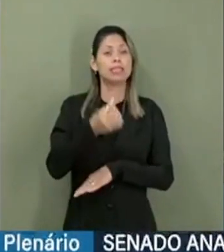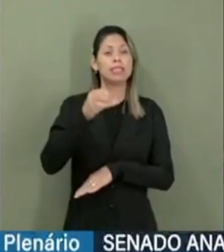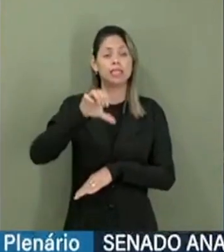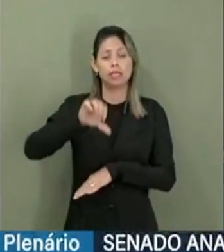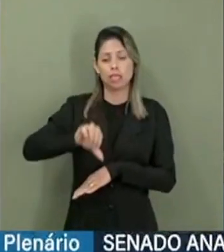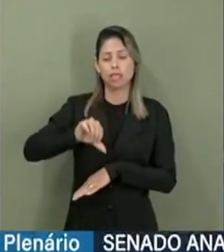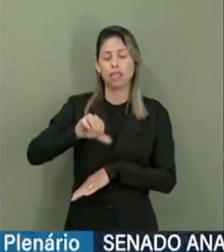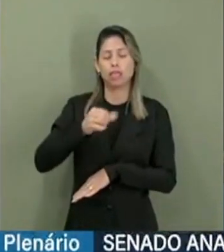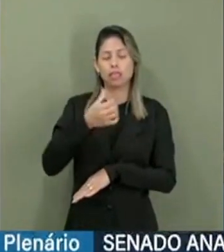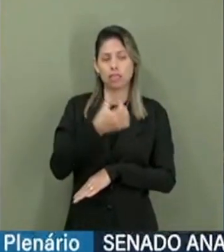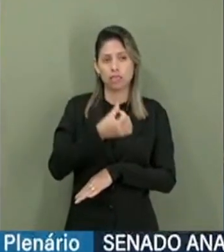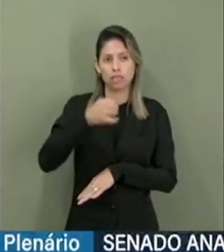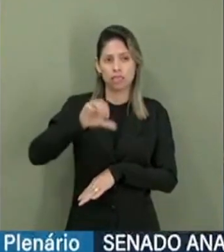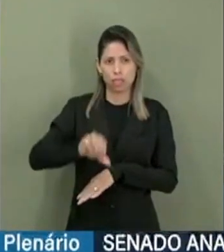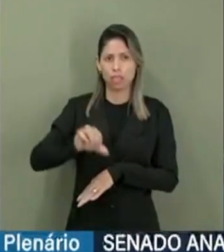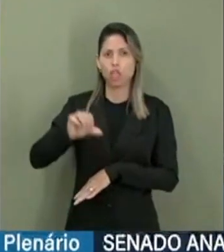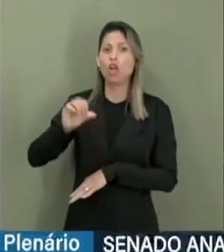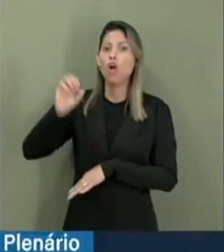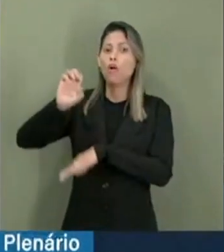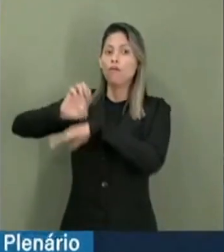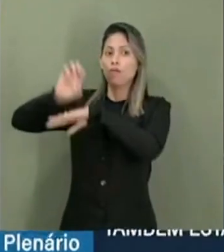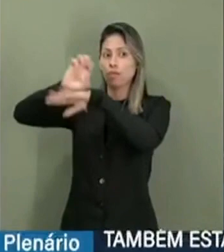municípios pernambucanos